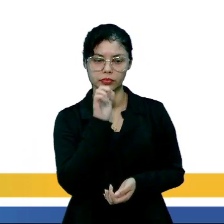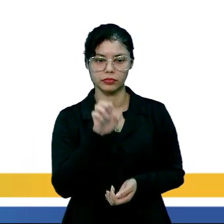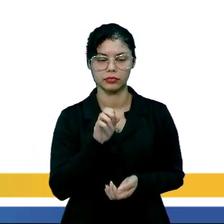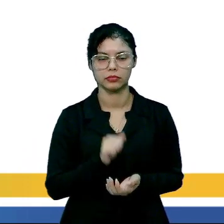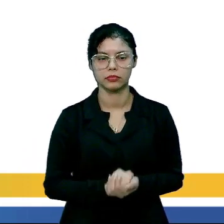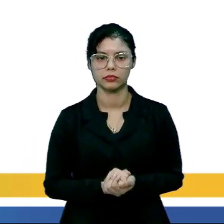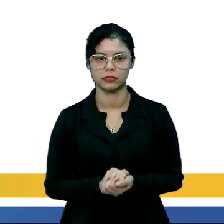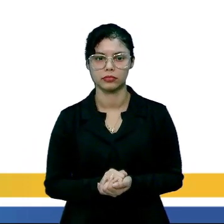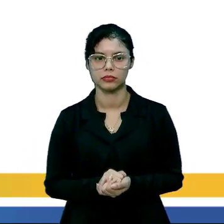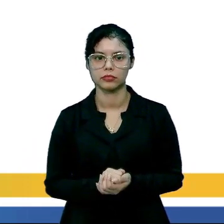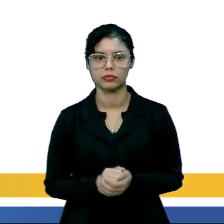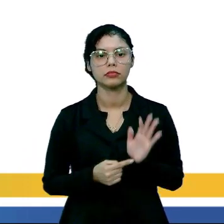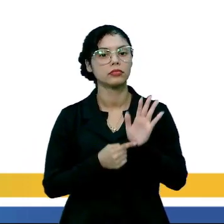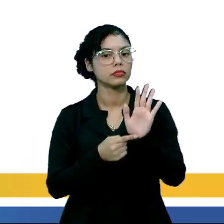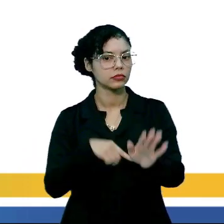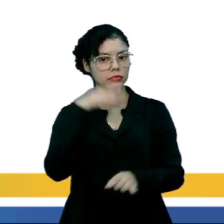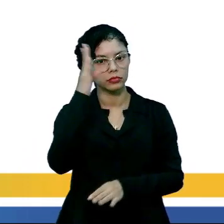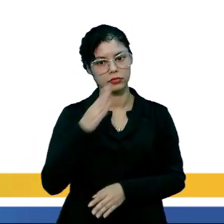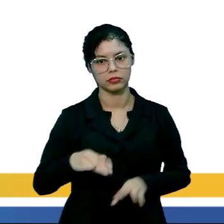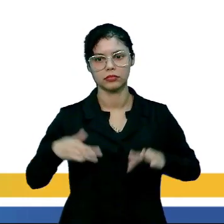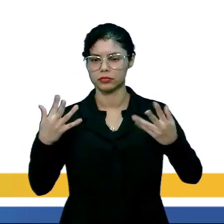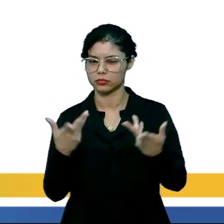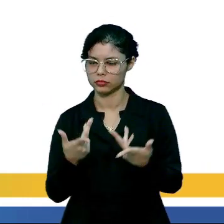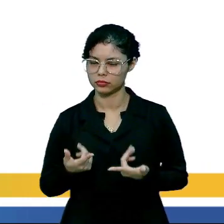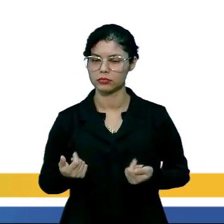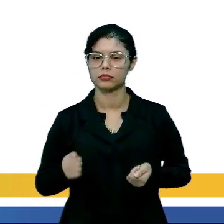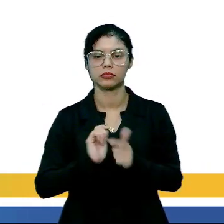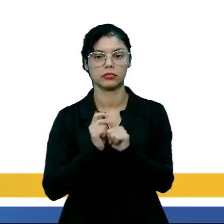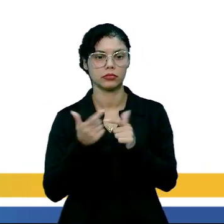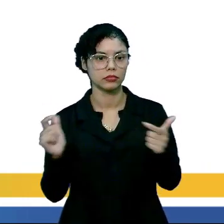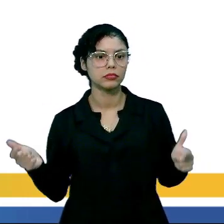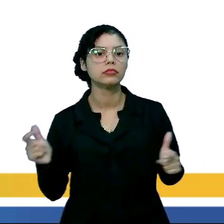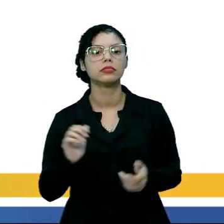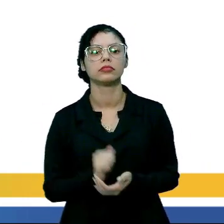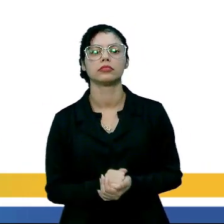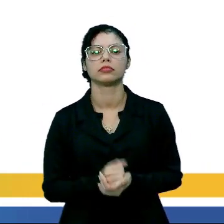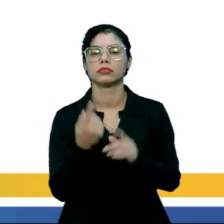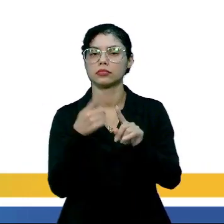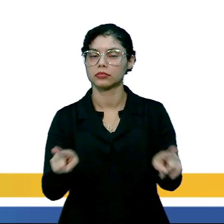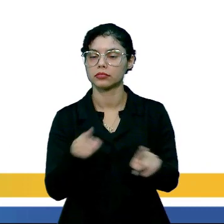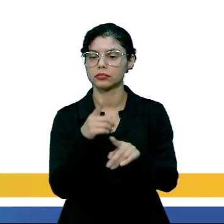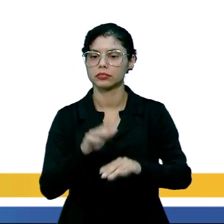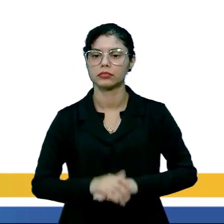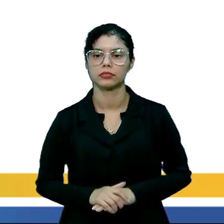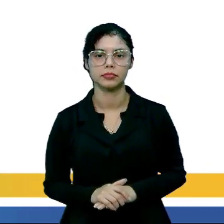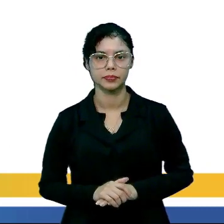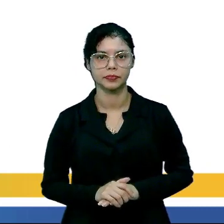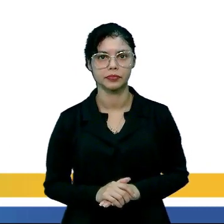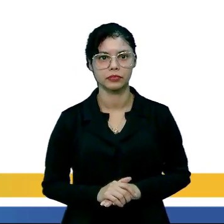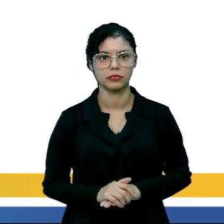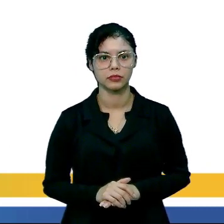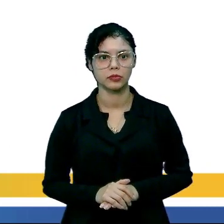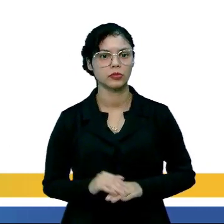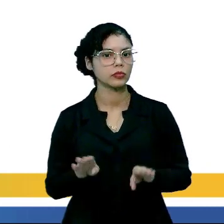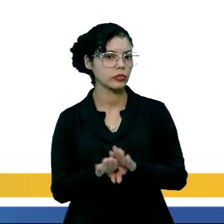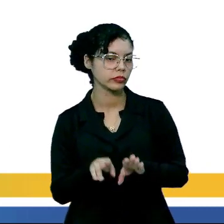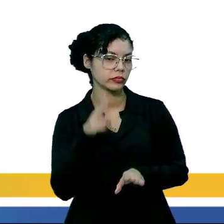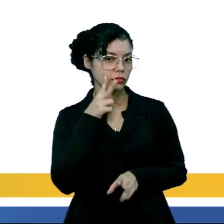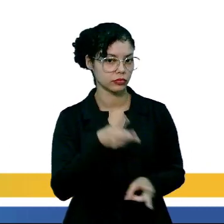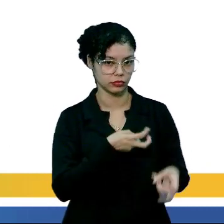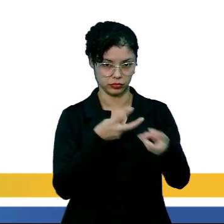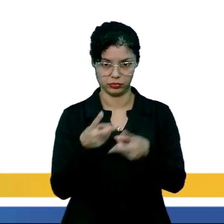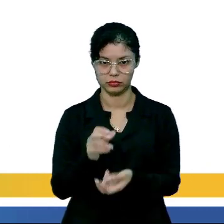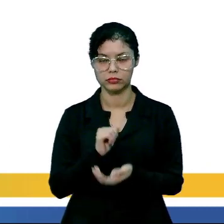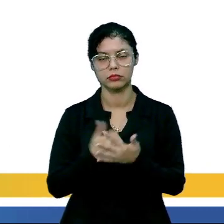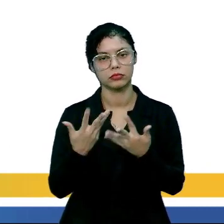letra E ou E atribui aos brasileiros uma habilidade maior com instrumentos musicais. Então a gente observa